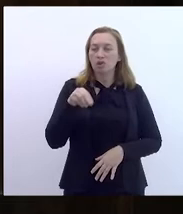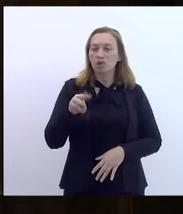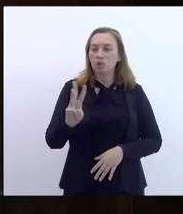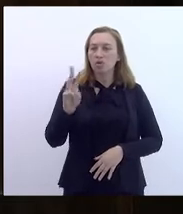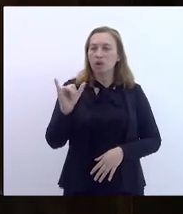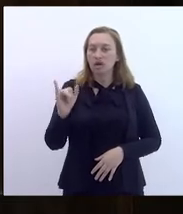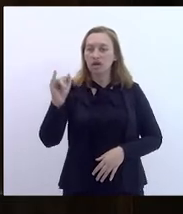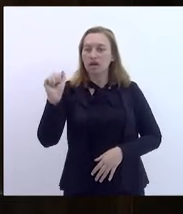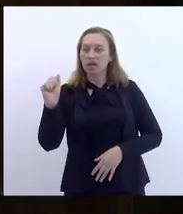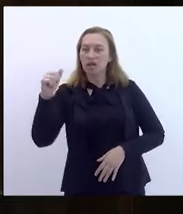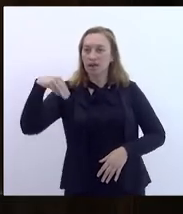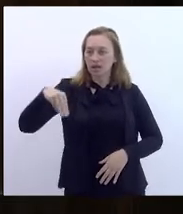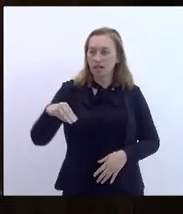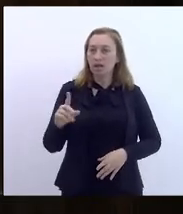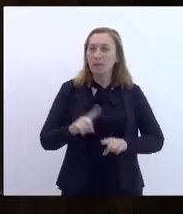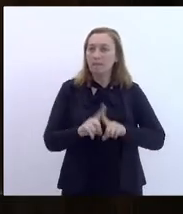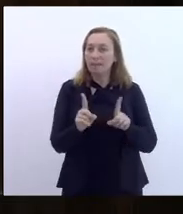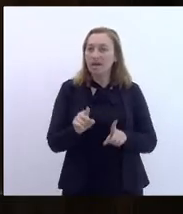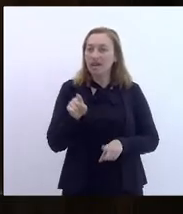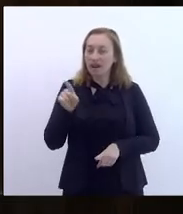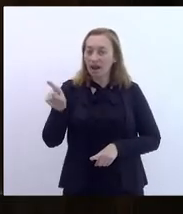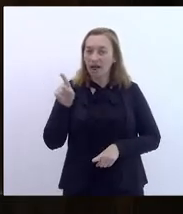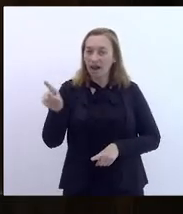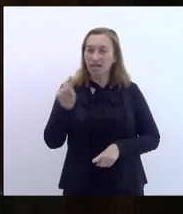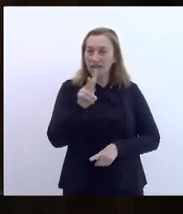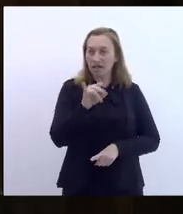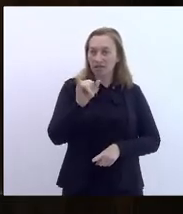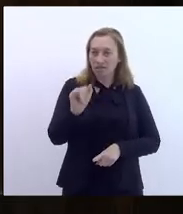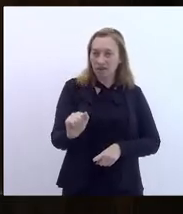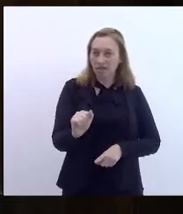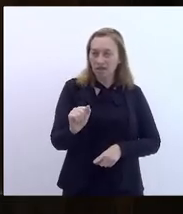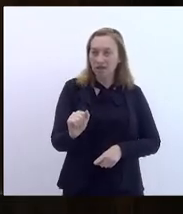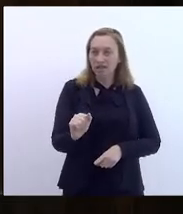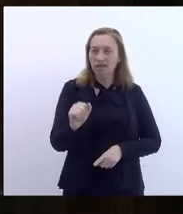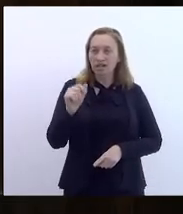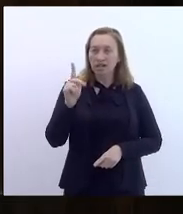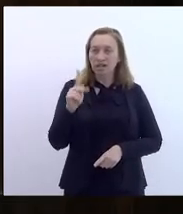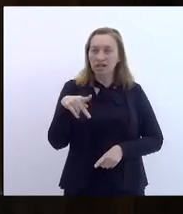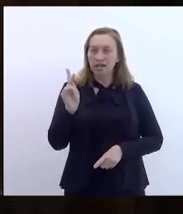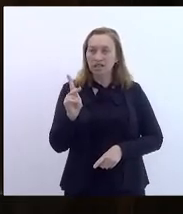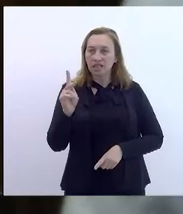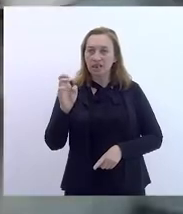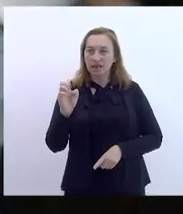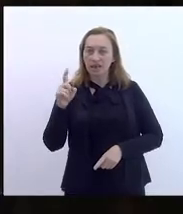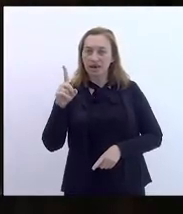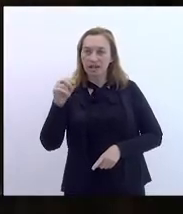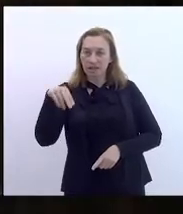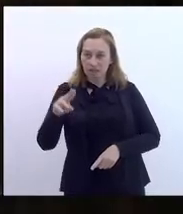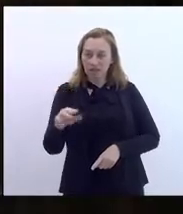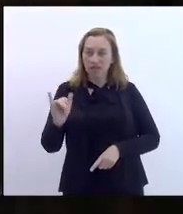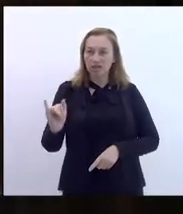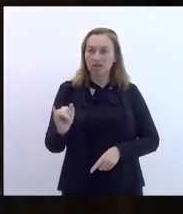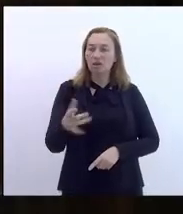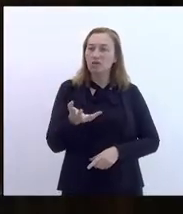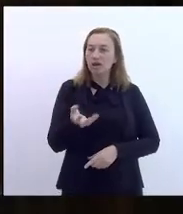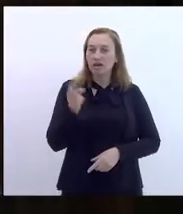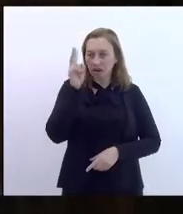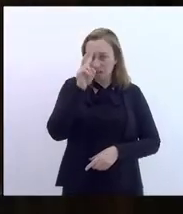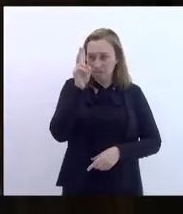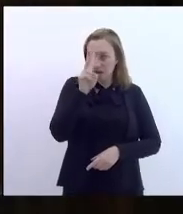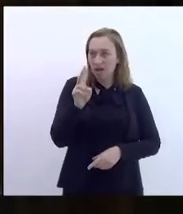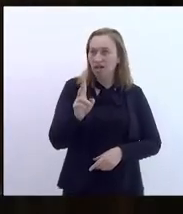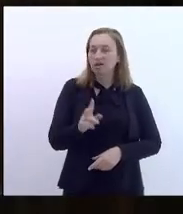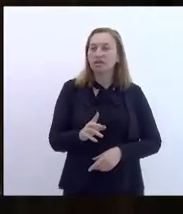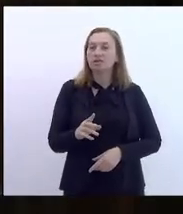Ah mas se ele na Vila Kennedy como cansou de acontecer e eu quero lembrar aqui o